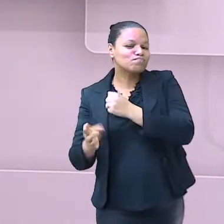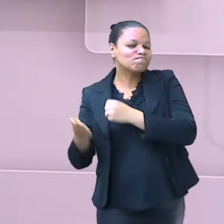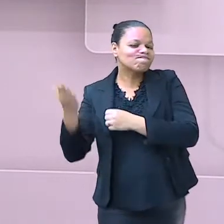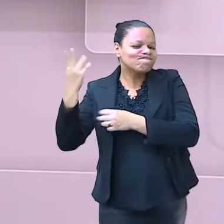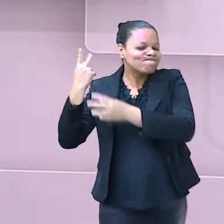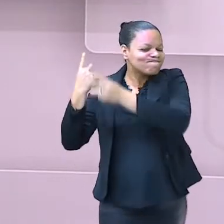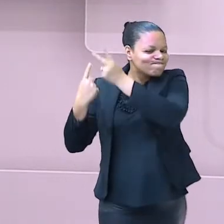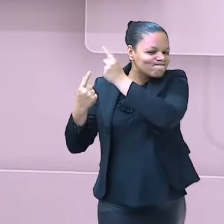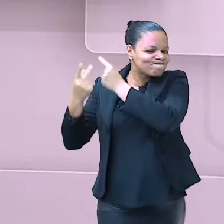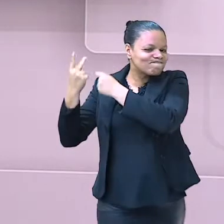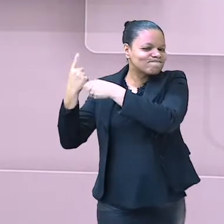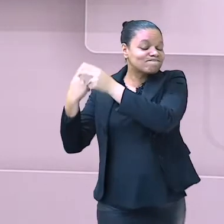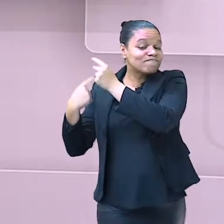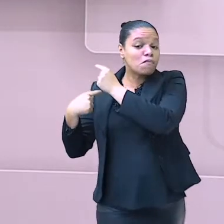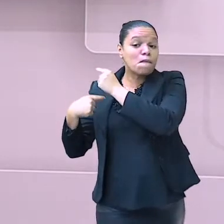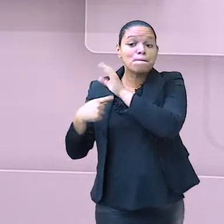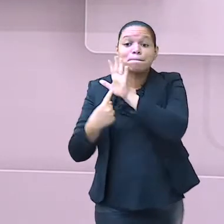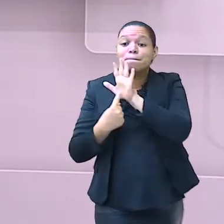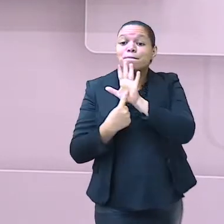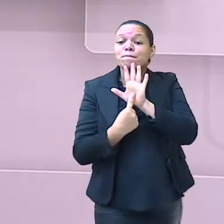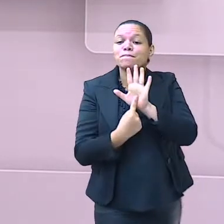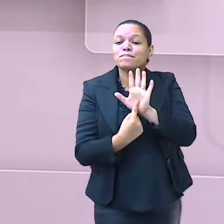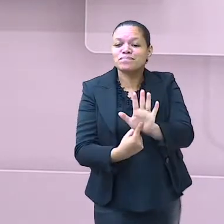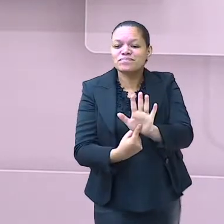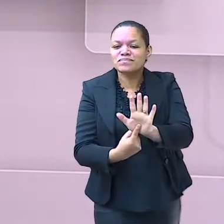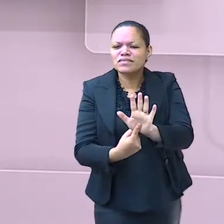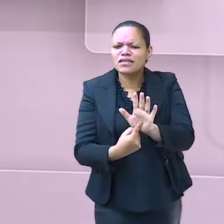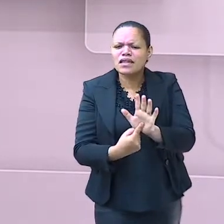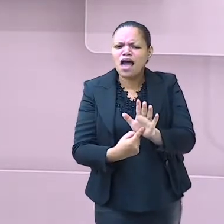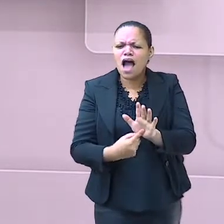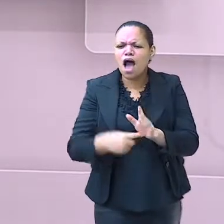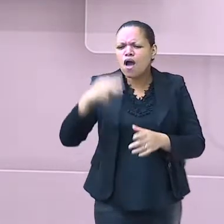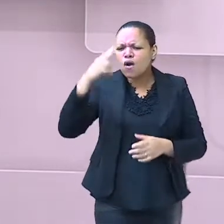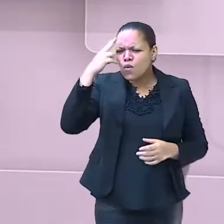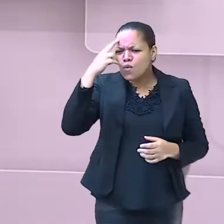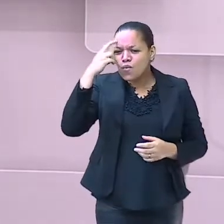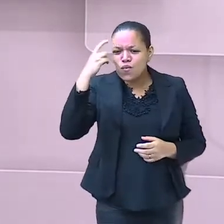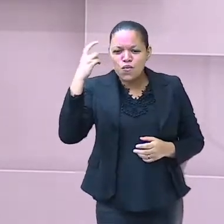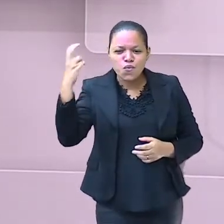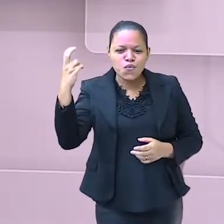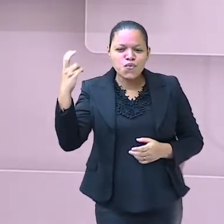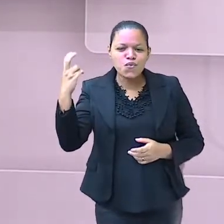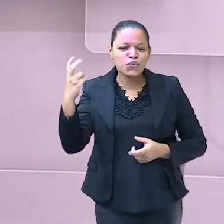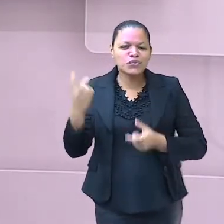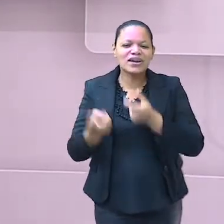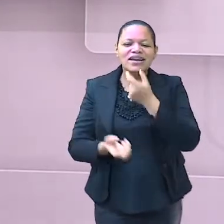mundo cultural na língua inglesa, alright? Hoje nós